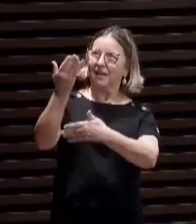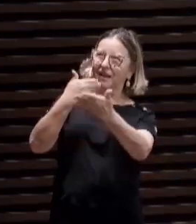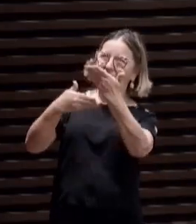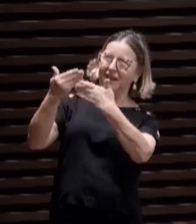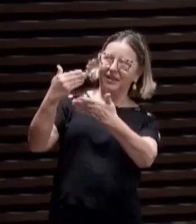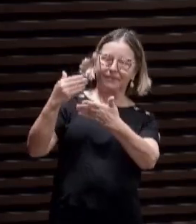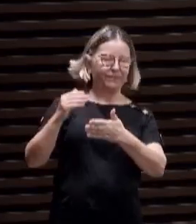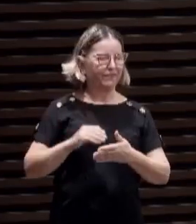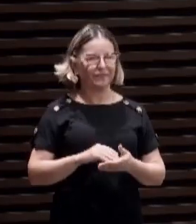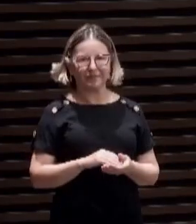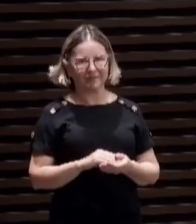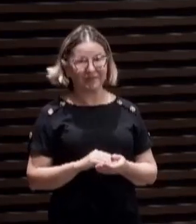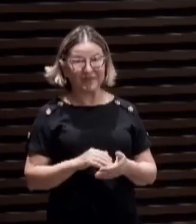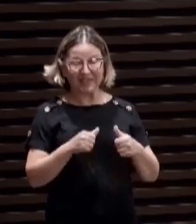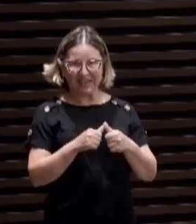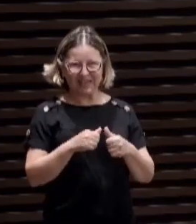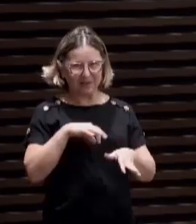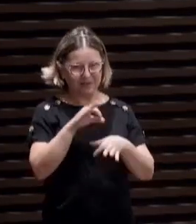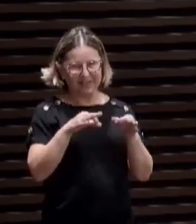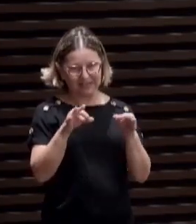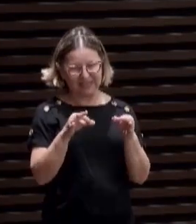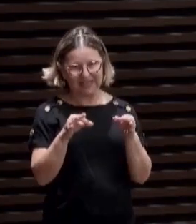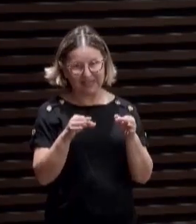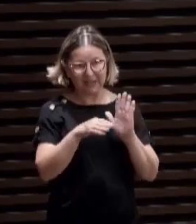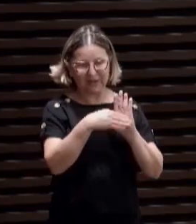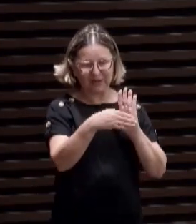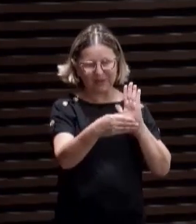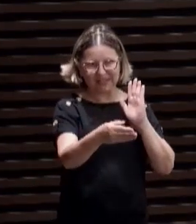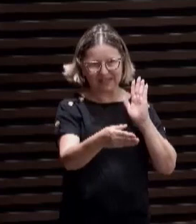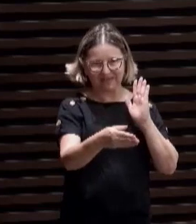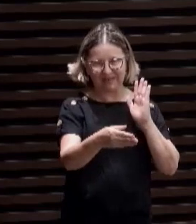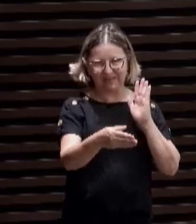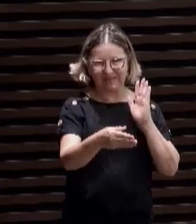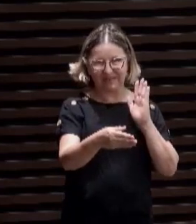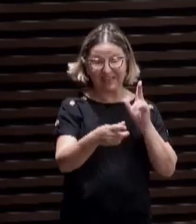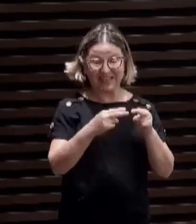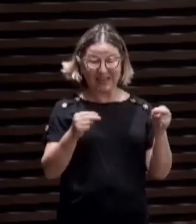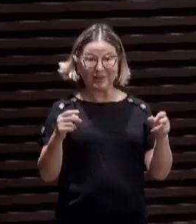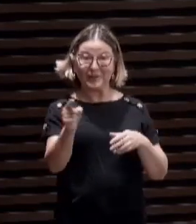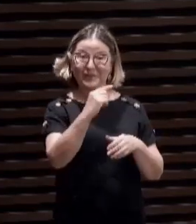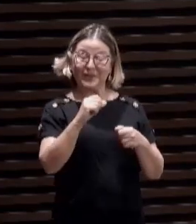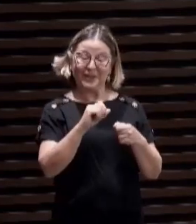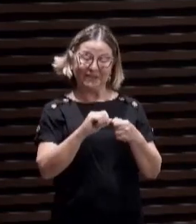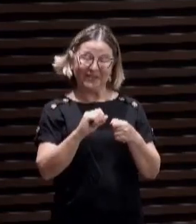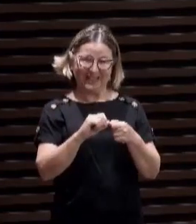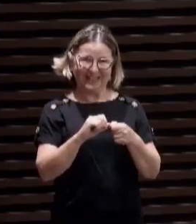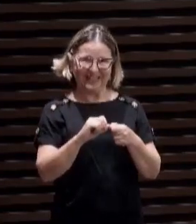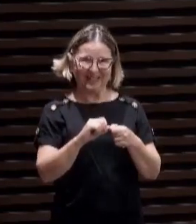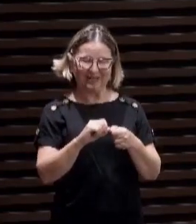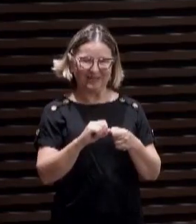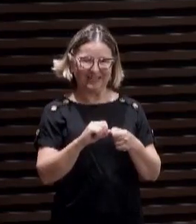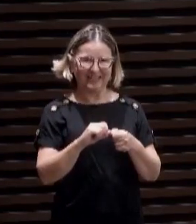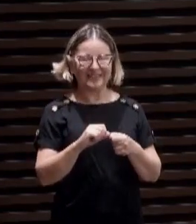Mas bom, esse galardão, ele é consequência de algo que nós fazemos em nossas vidas. Então agora vamos ver o que a